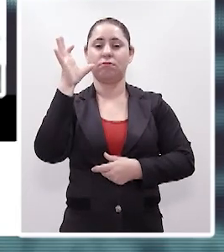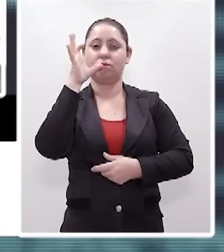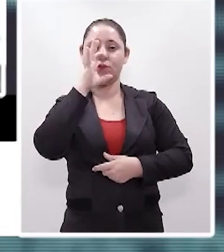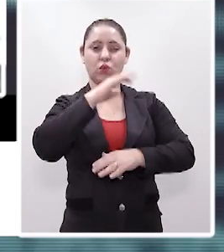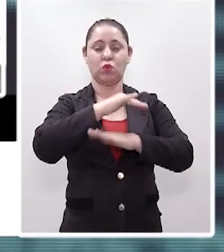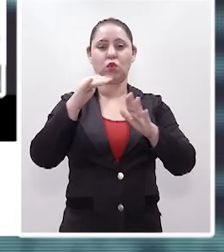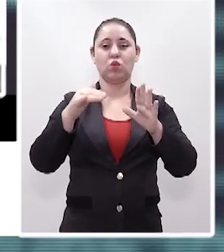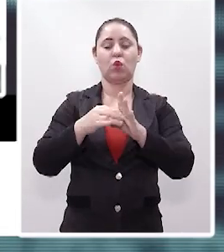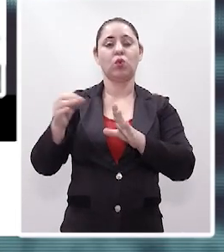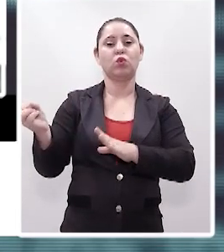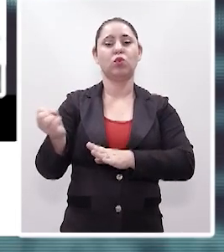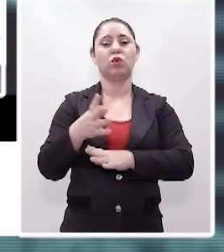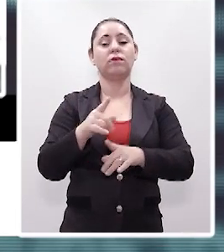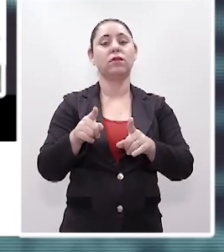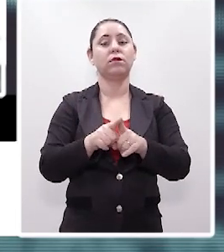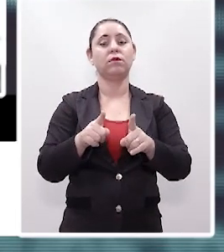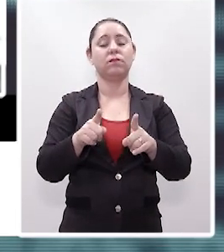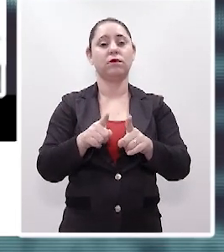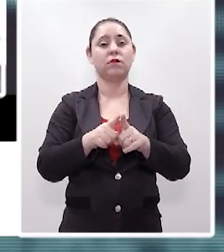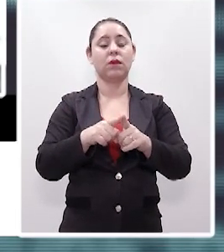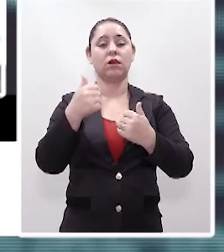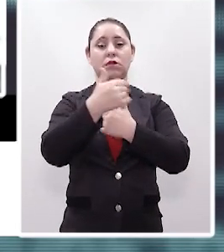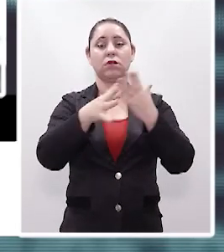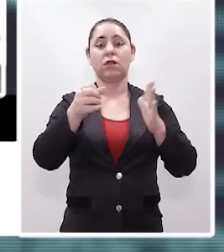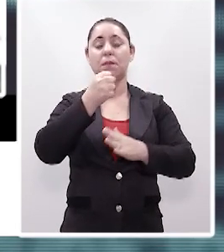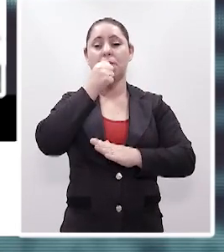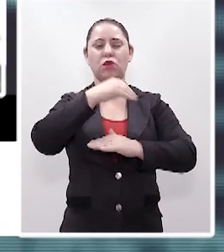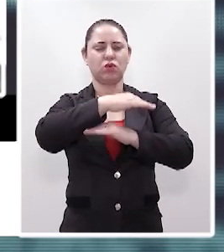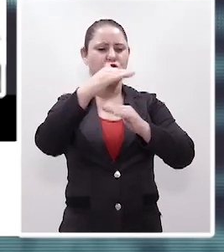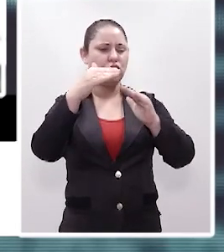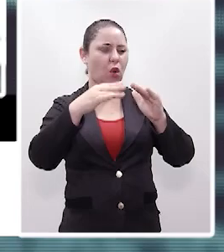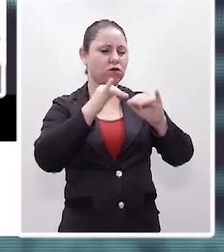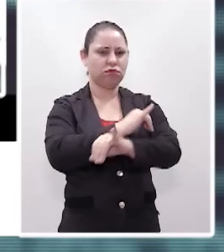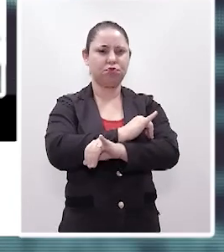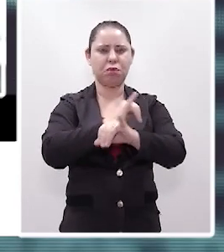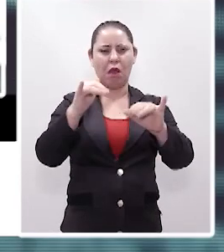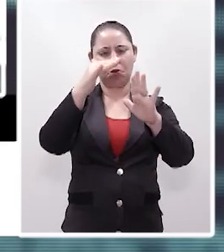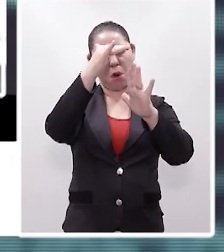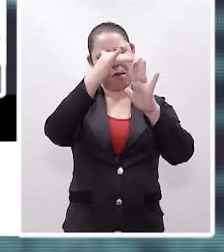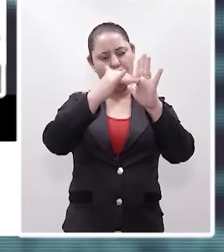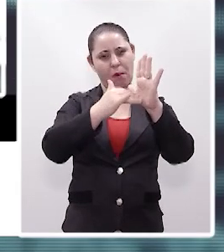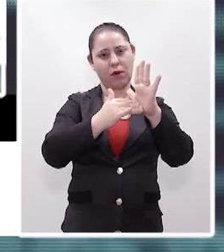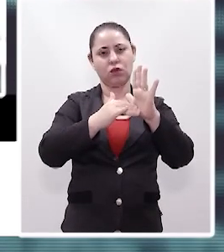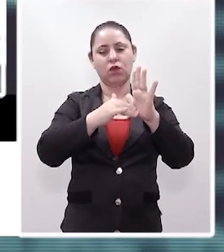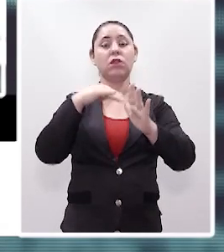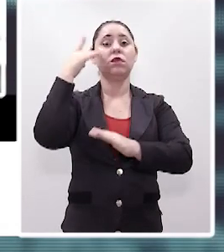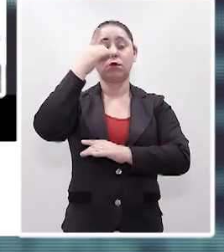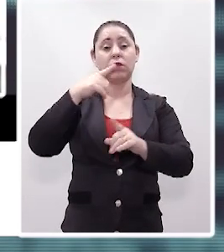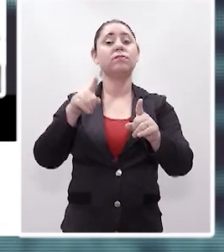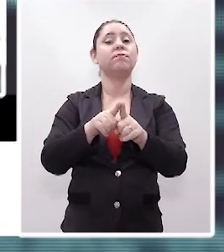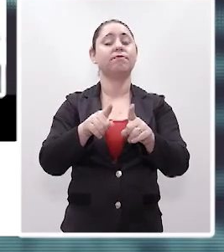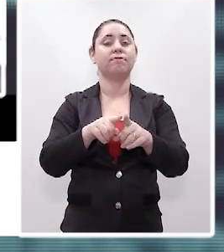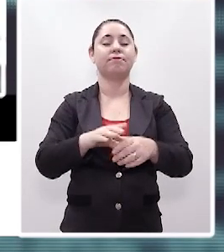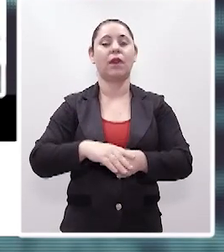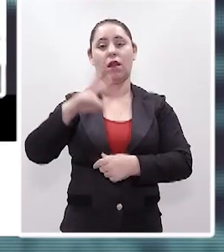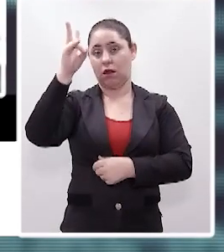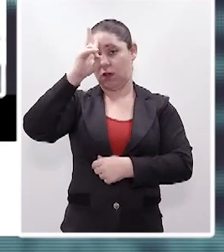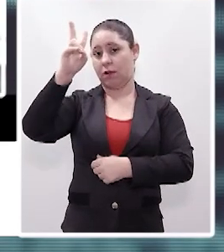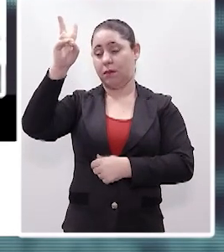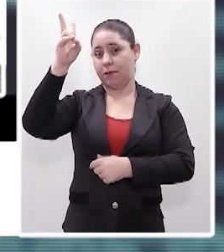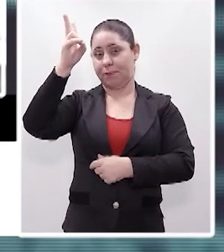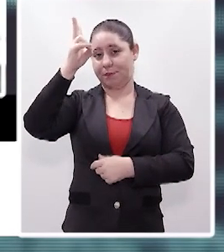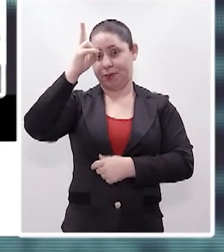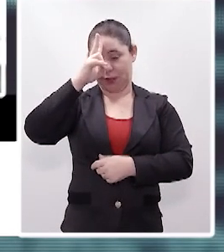confere essa edição e todas as outras, não só do Sala de Imprensa, mas de todos os programas, sessões, reuniões dos deputados também.